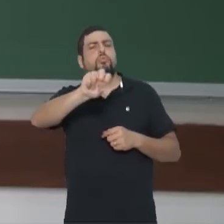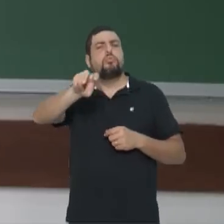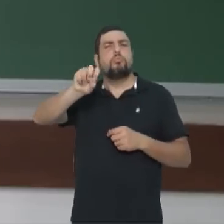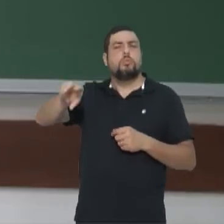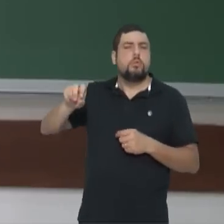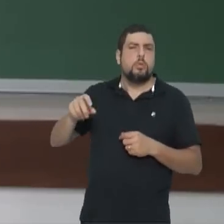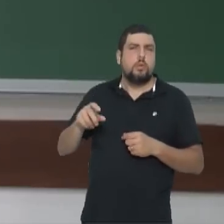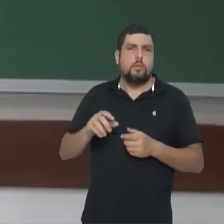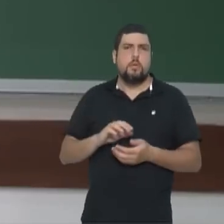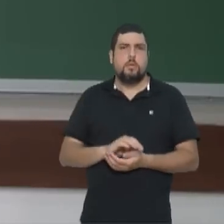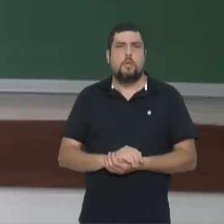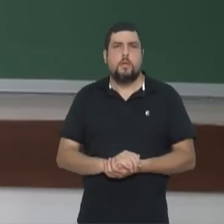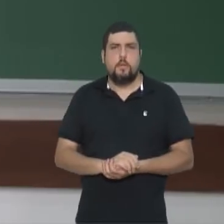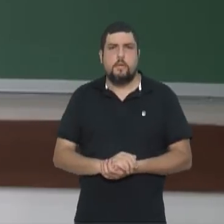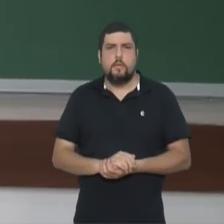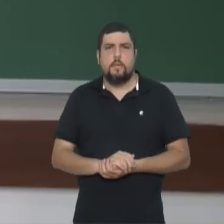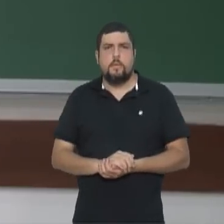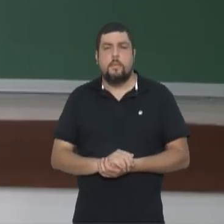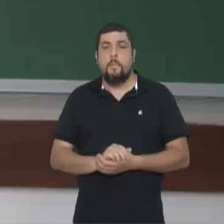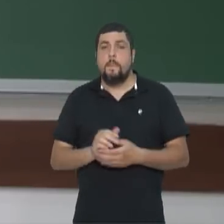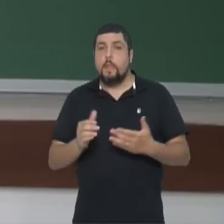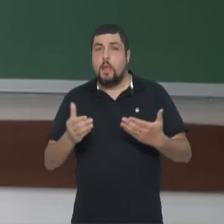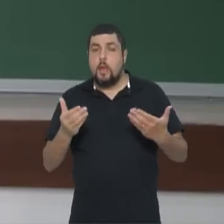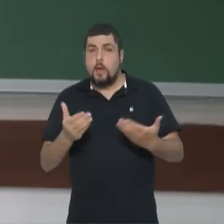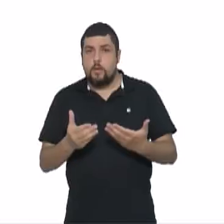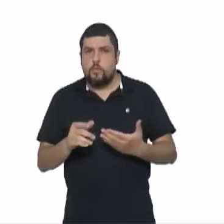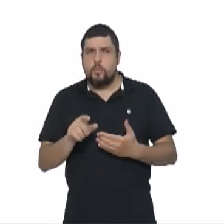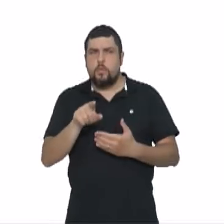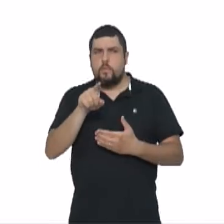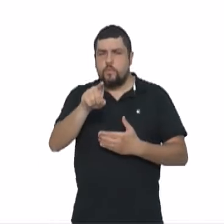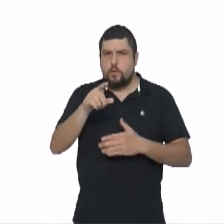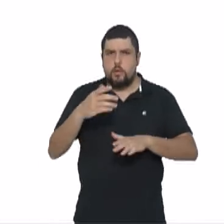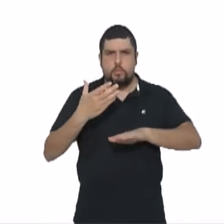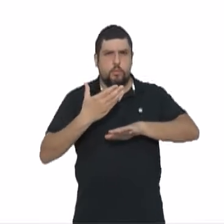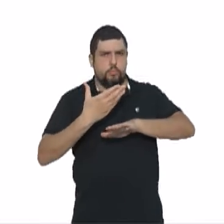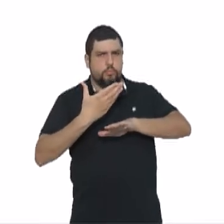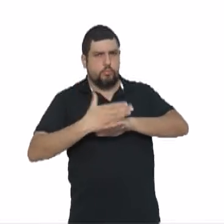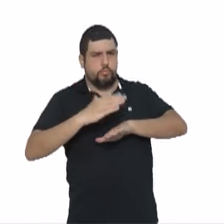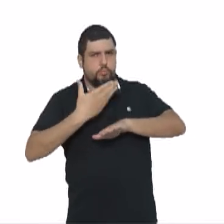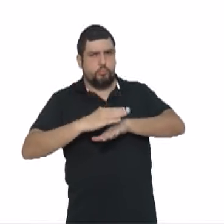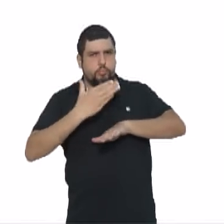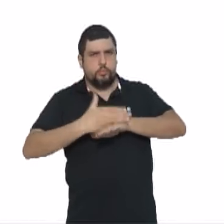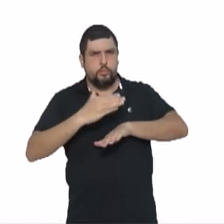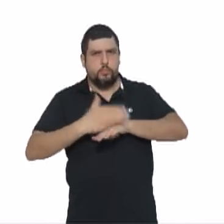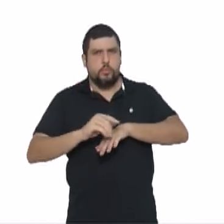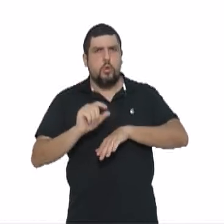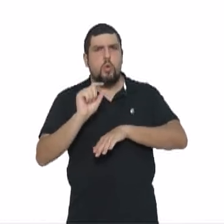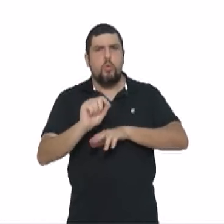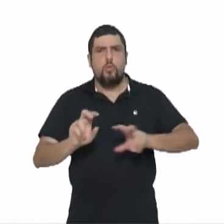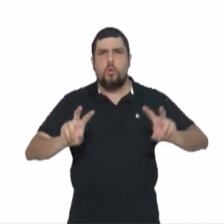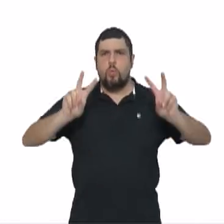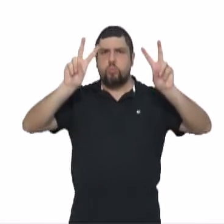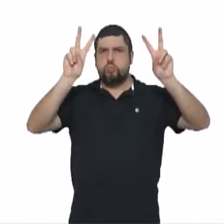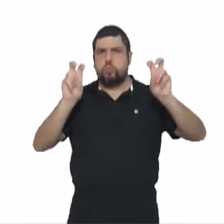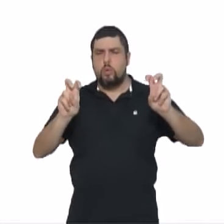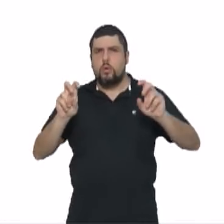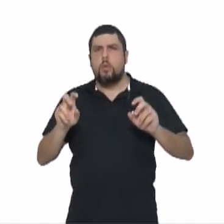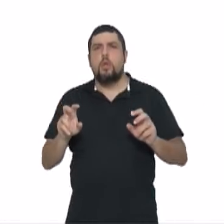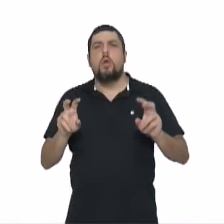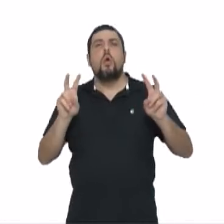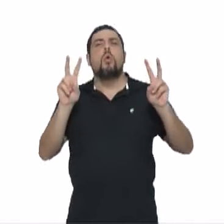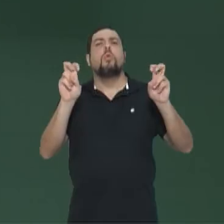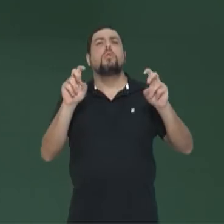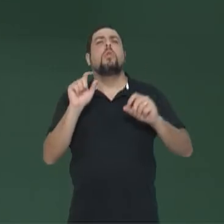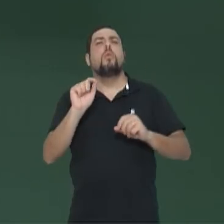repercussão grande. Vocês vão fazer, então, produzir agora uma manchete sobre o tema transporte